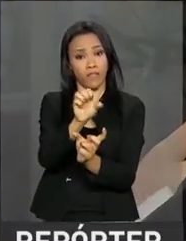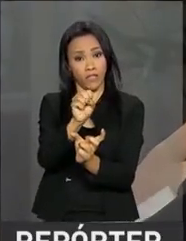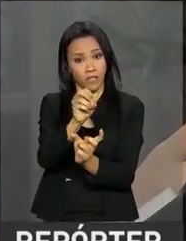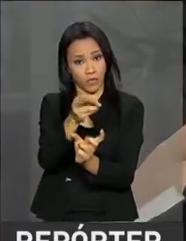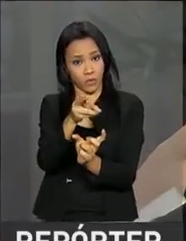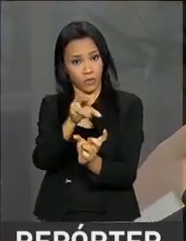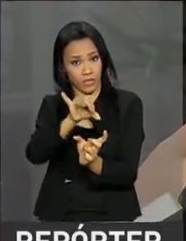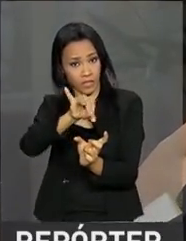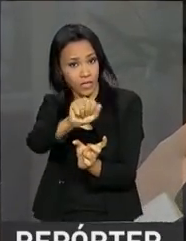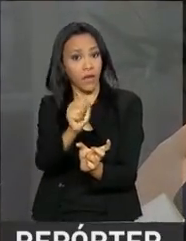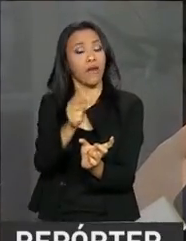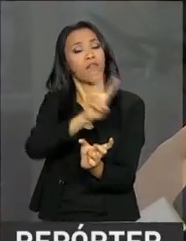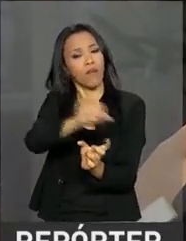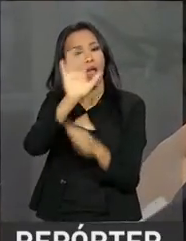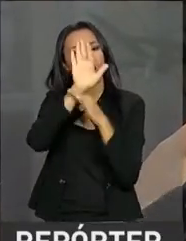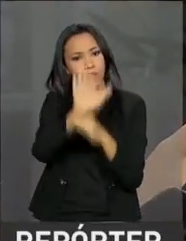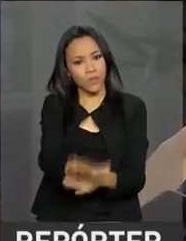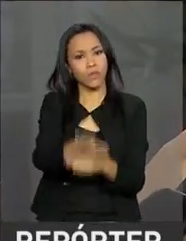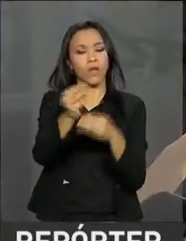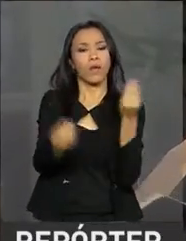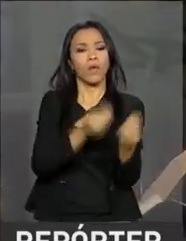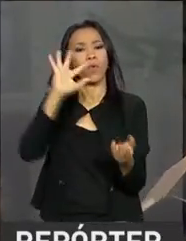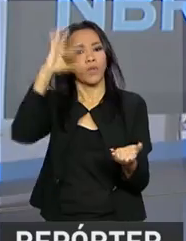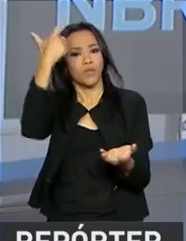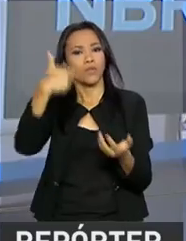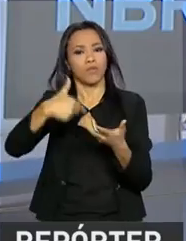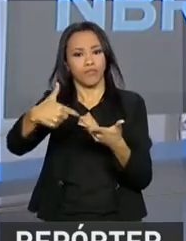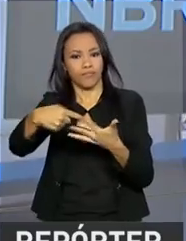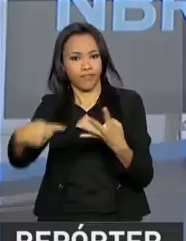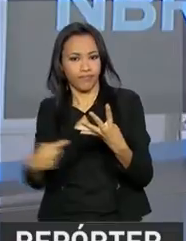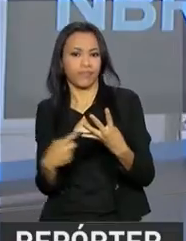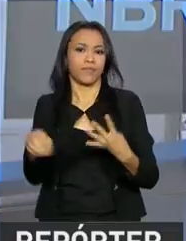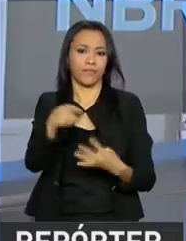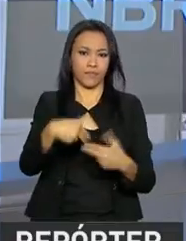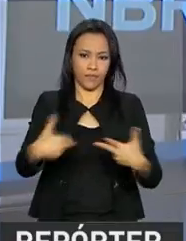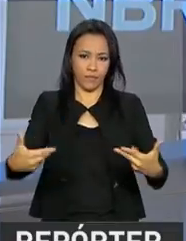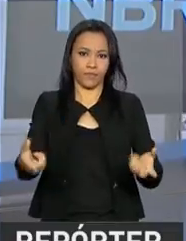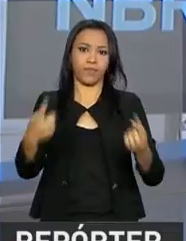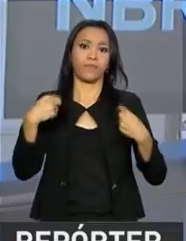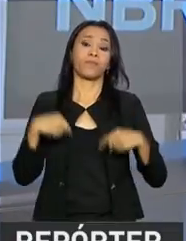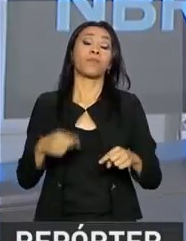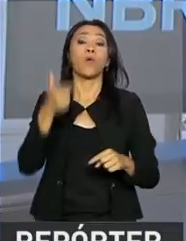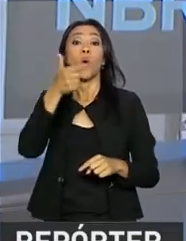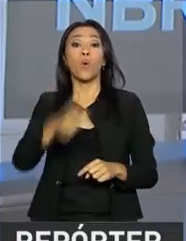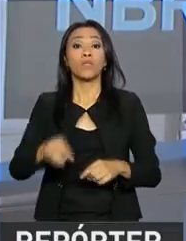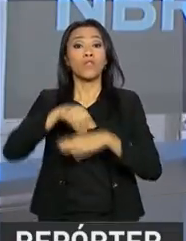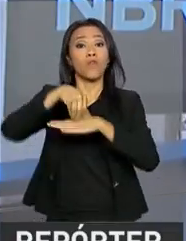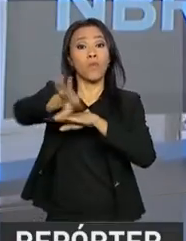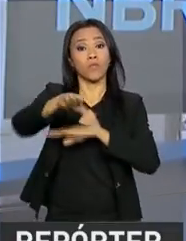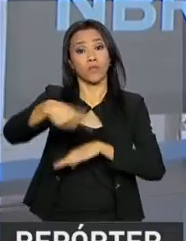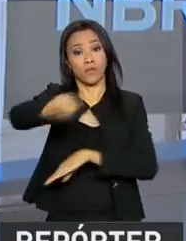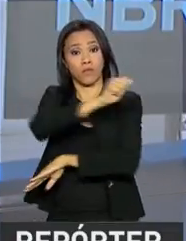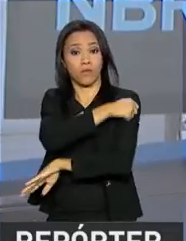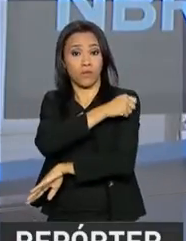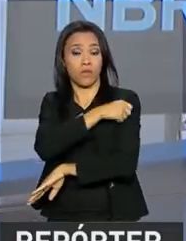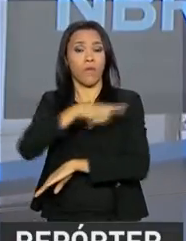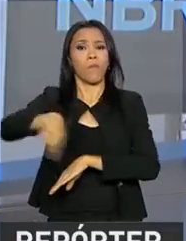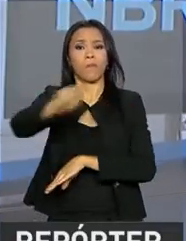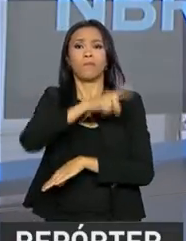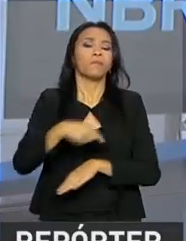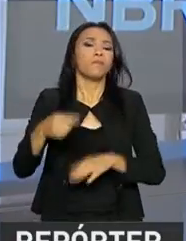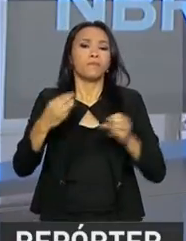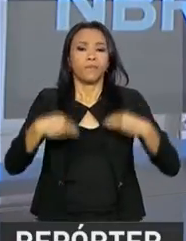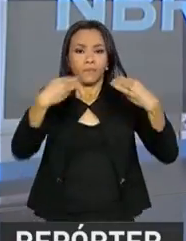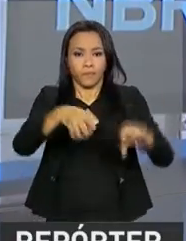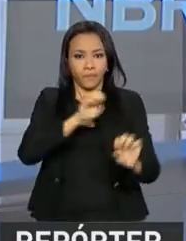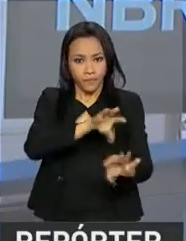contribuir com essa com esse desencarceramento informação importante para os estudantes do Ministério da Educação e o